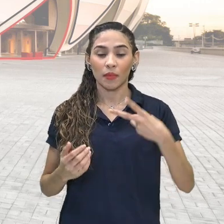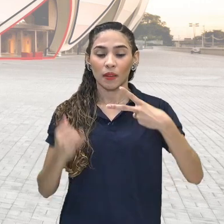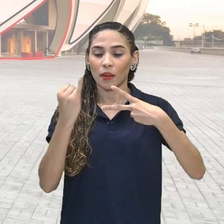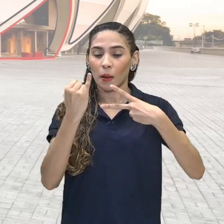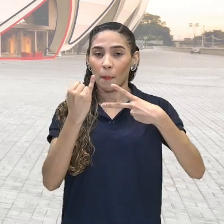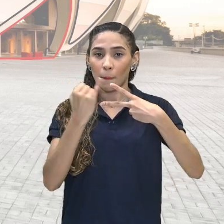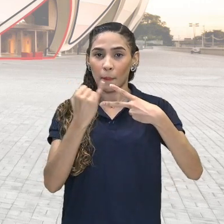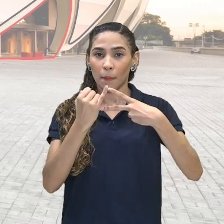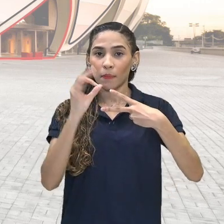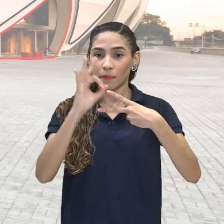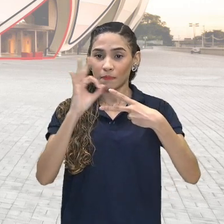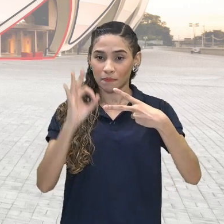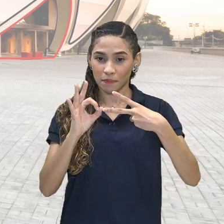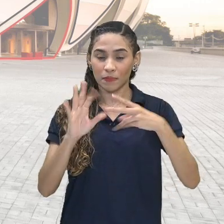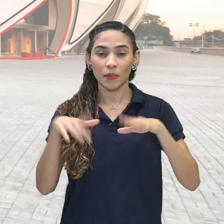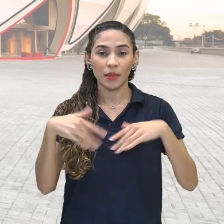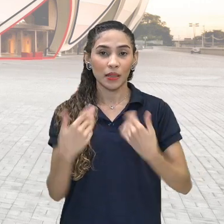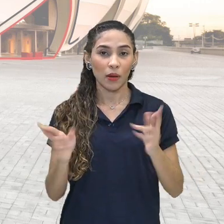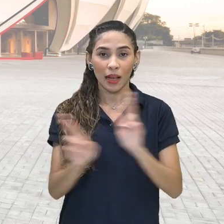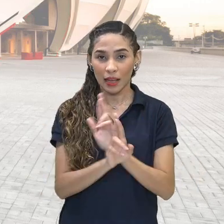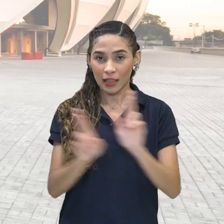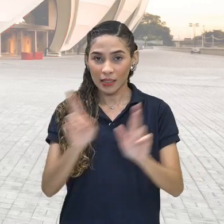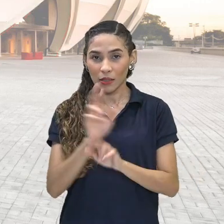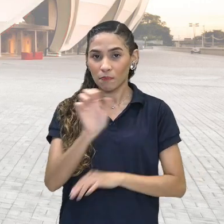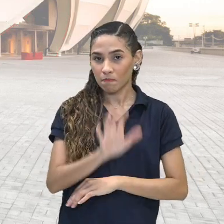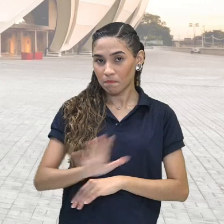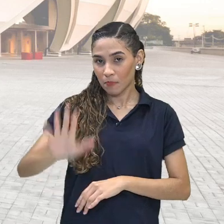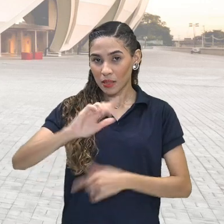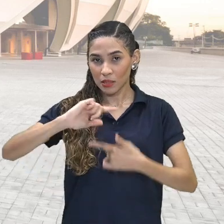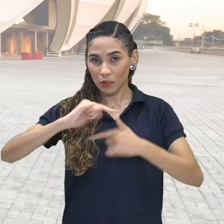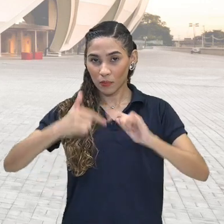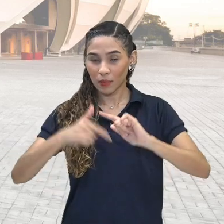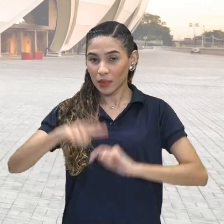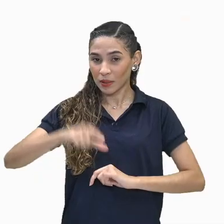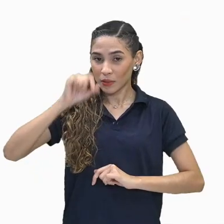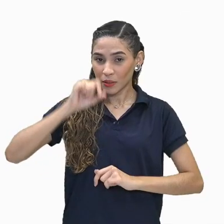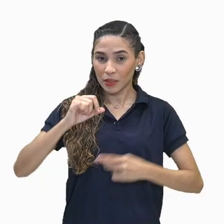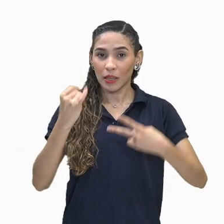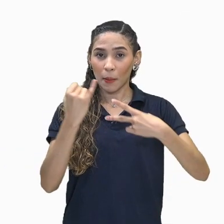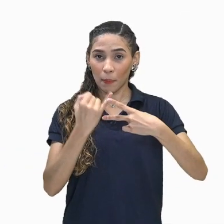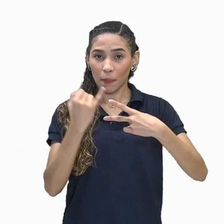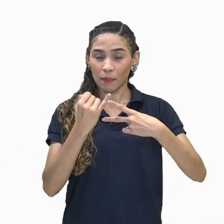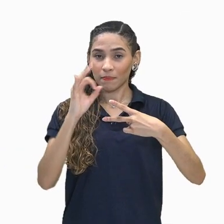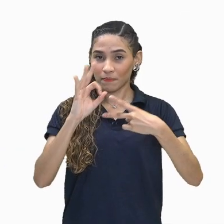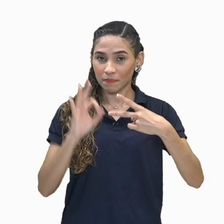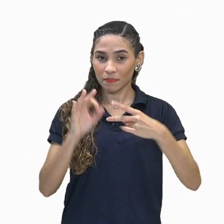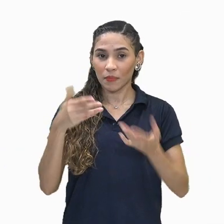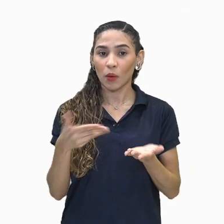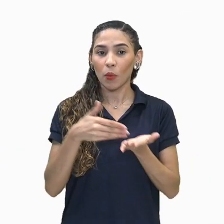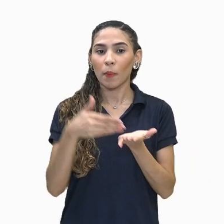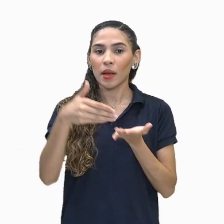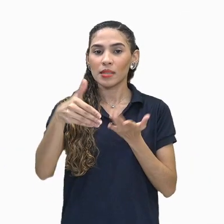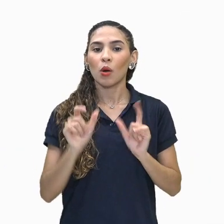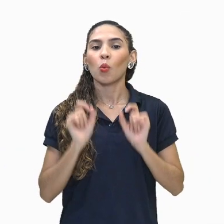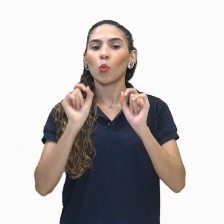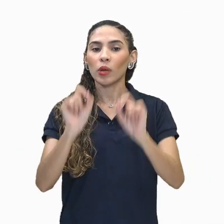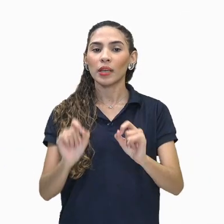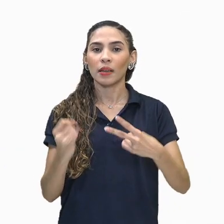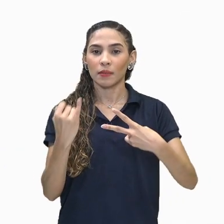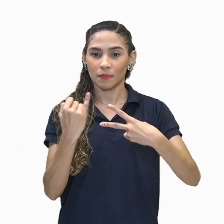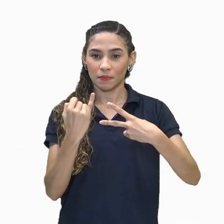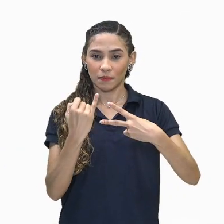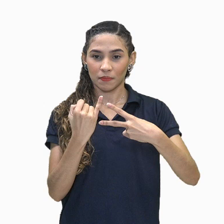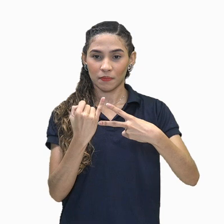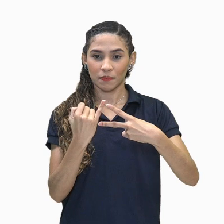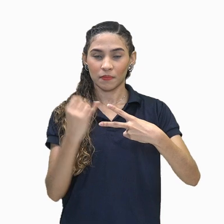vamos achar aí a nossa relação entre as figuras geométricas e os polígonos? Vamos lá. Vamos iniciar aí vendo o que são polígonos.